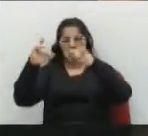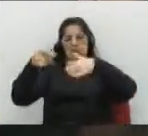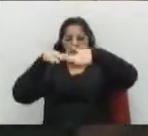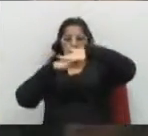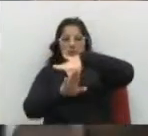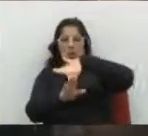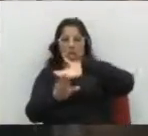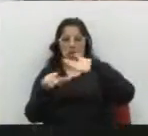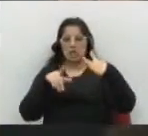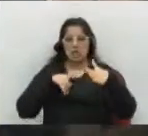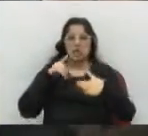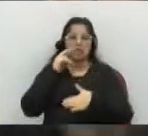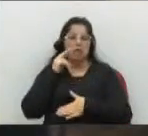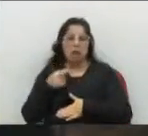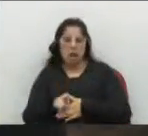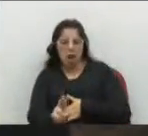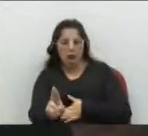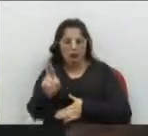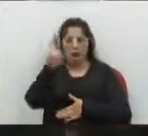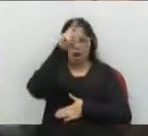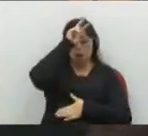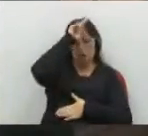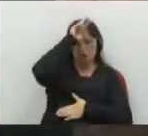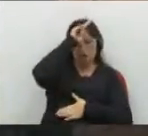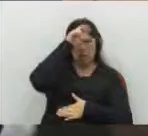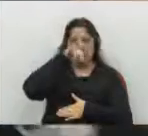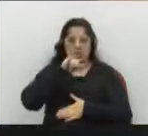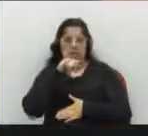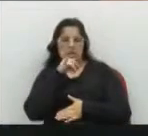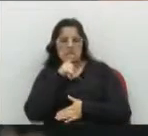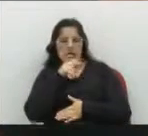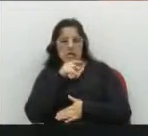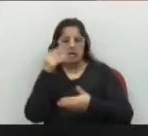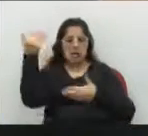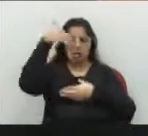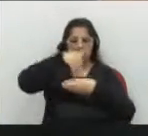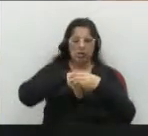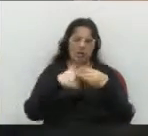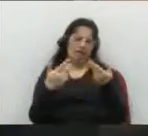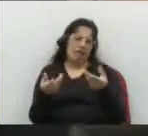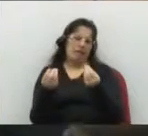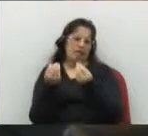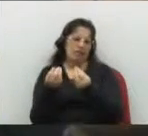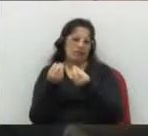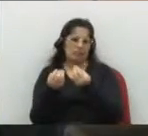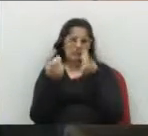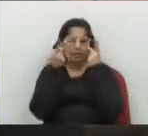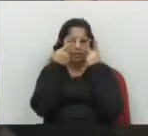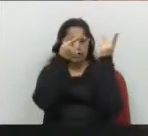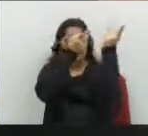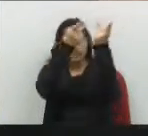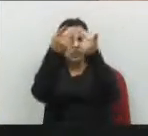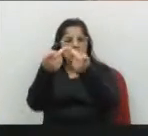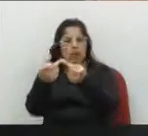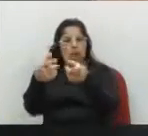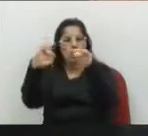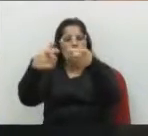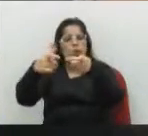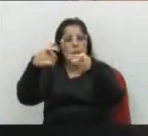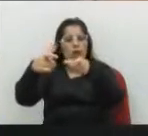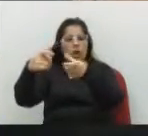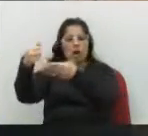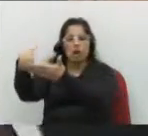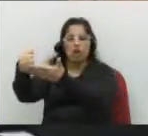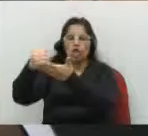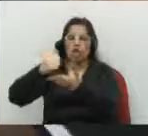armazenado lá, se tem rato, se tem barata, se está entrando água nas comidas lá. Tem que visitar a fonte. Então,